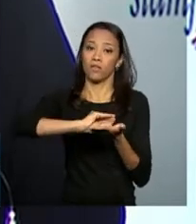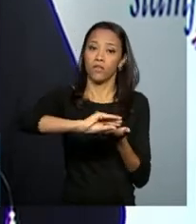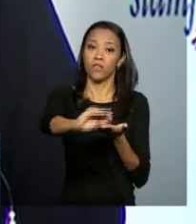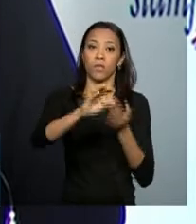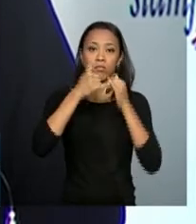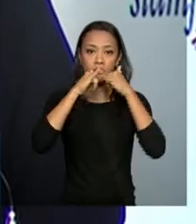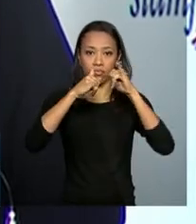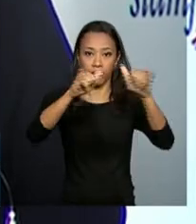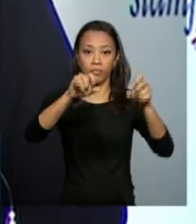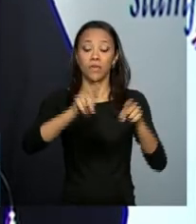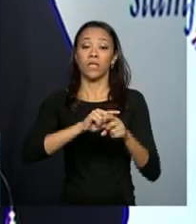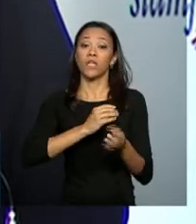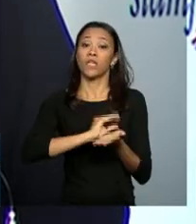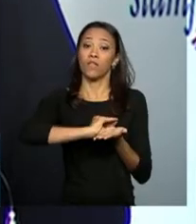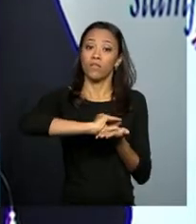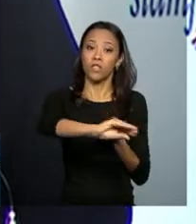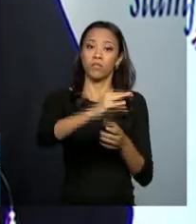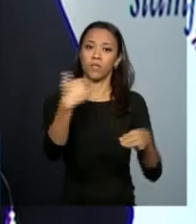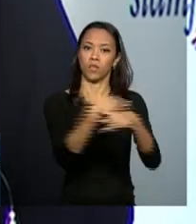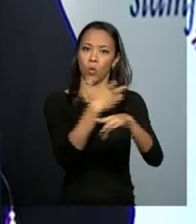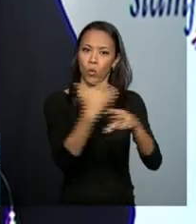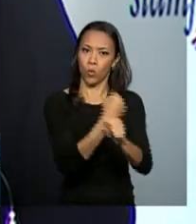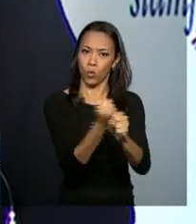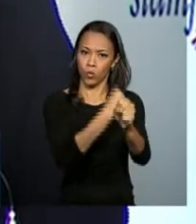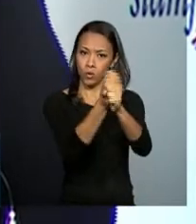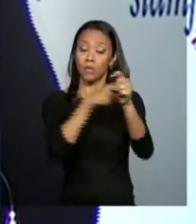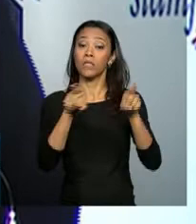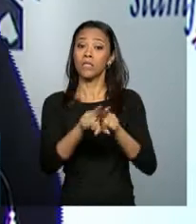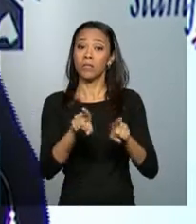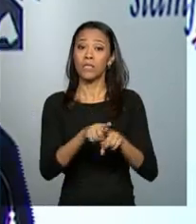desenvolvimento urbano e social e em segurança hídrica.